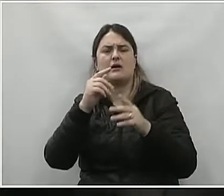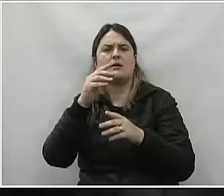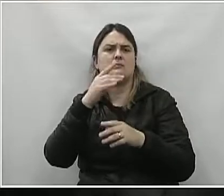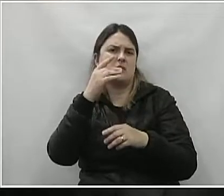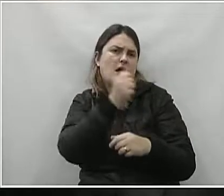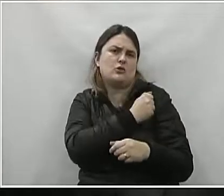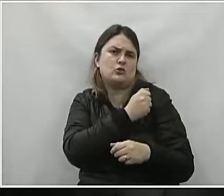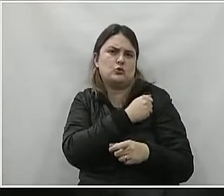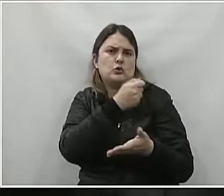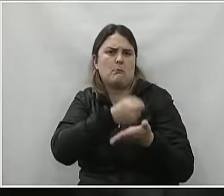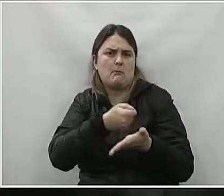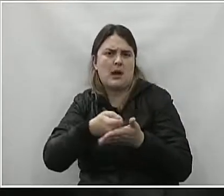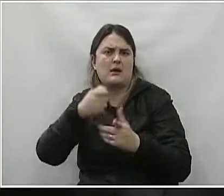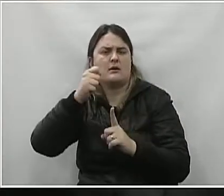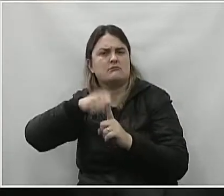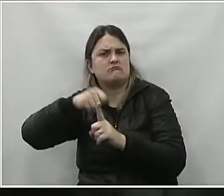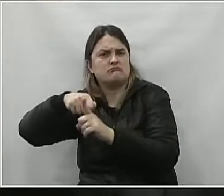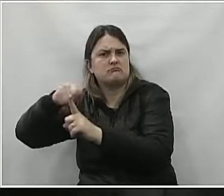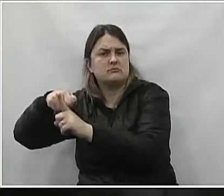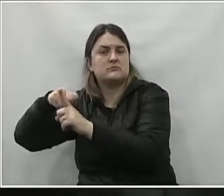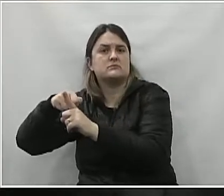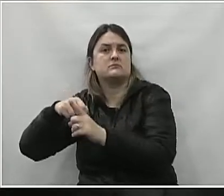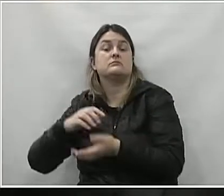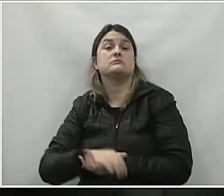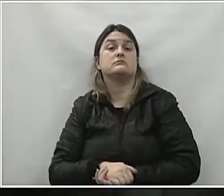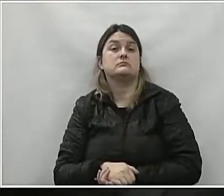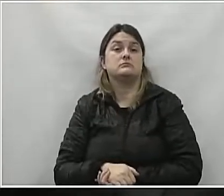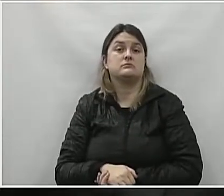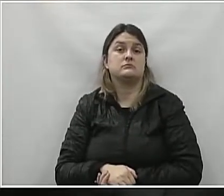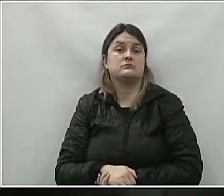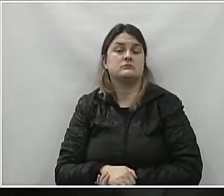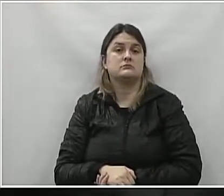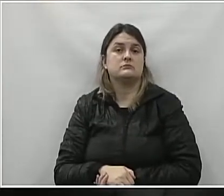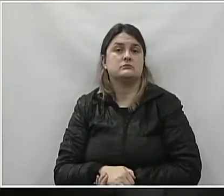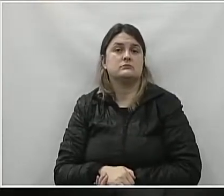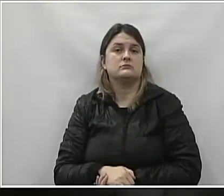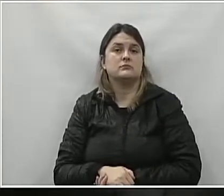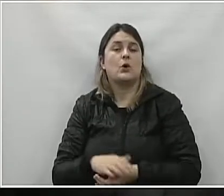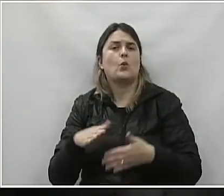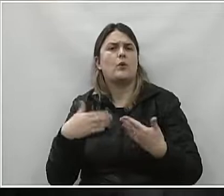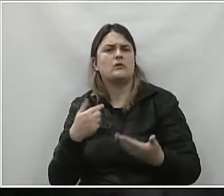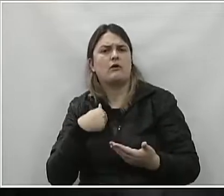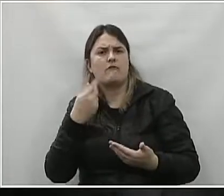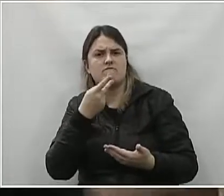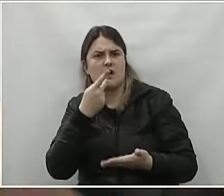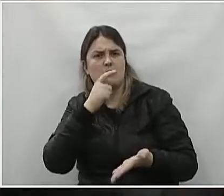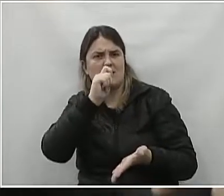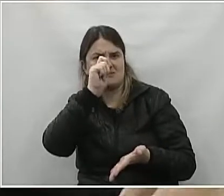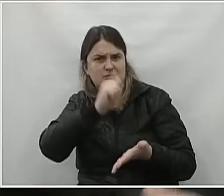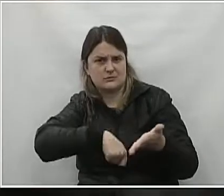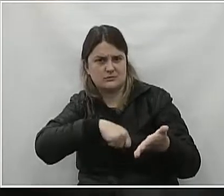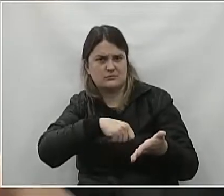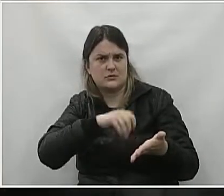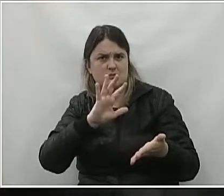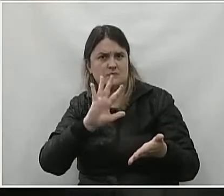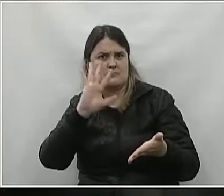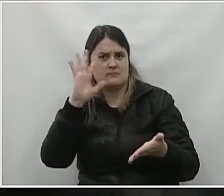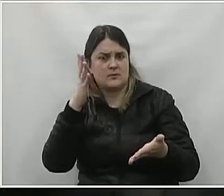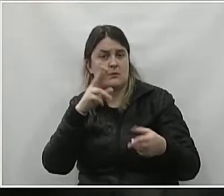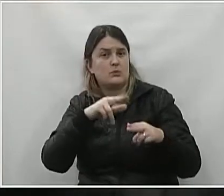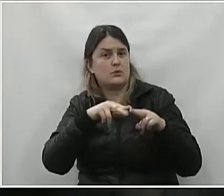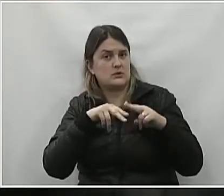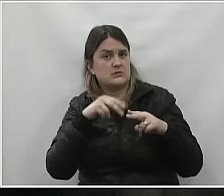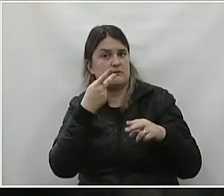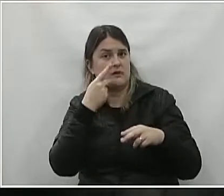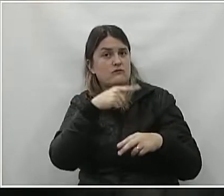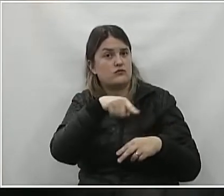por alunos e demais valores que lá arrecadam. Então, quando eu falo da assinatura que teve, pessoal, por isso que eu